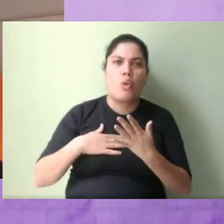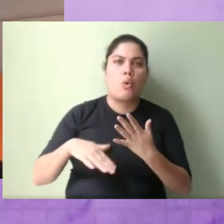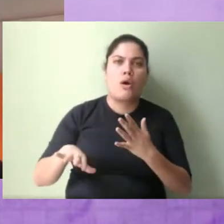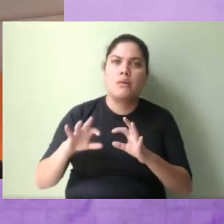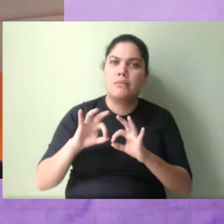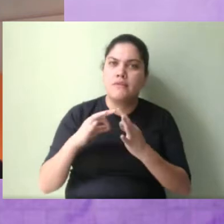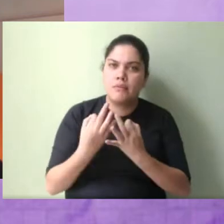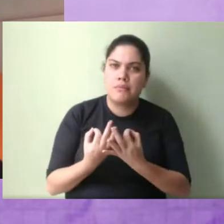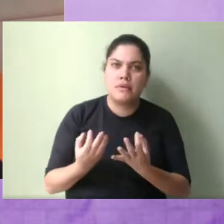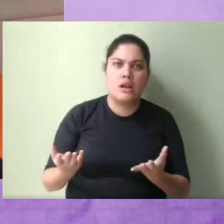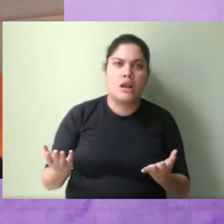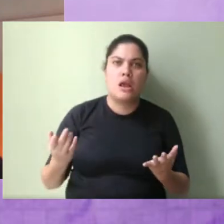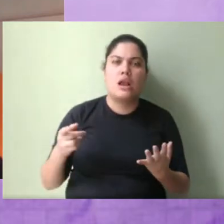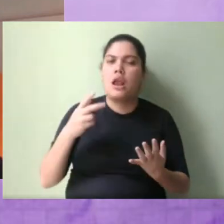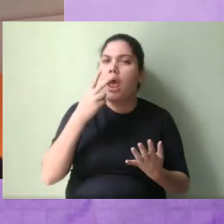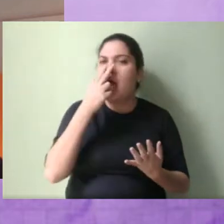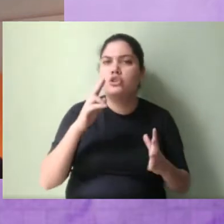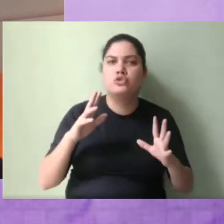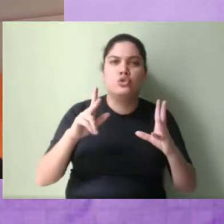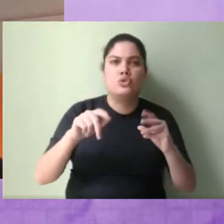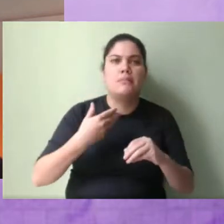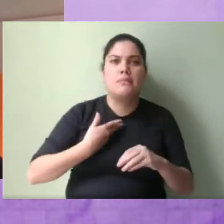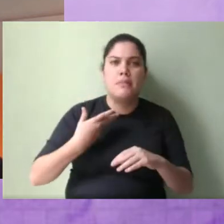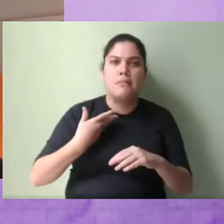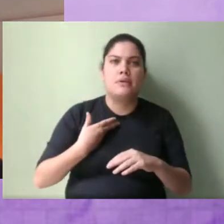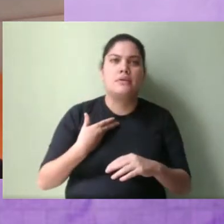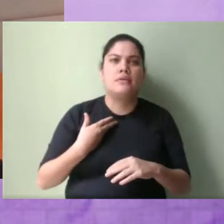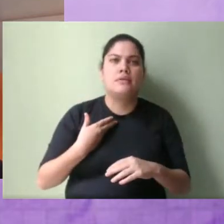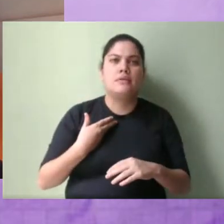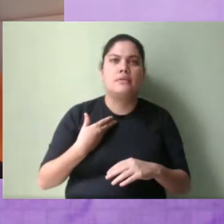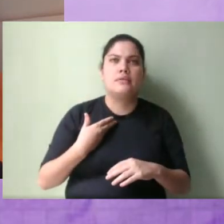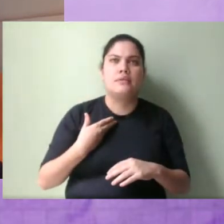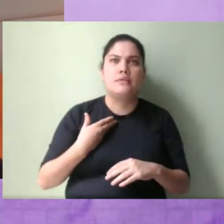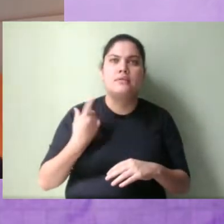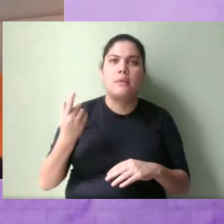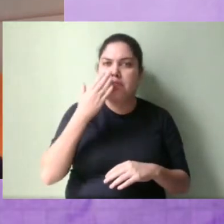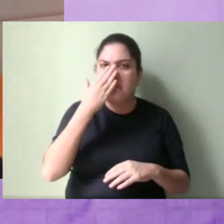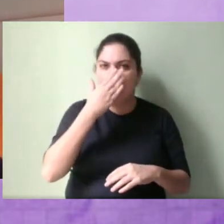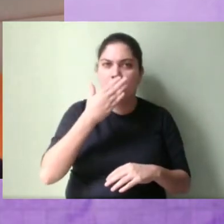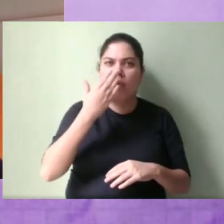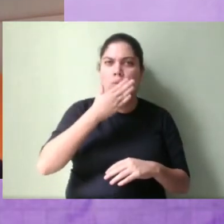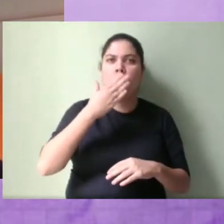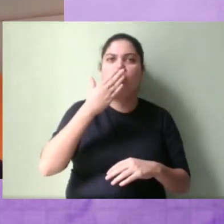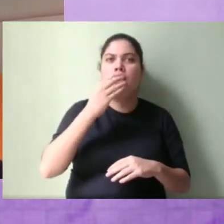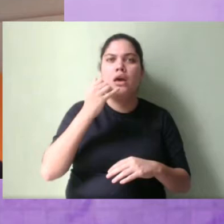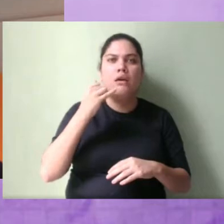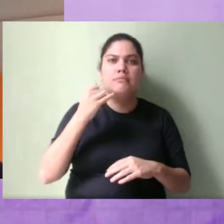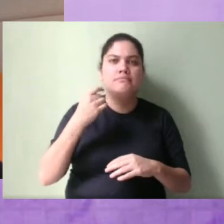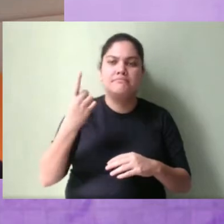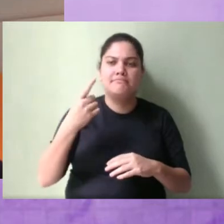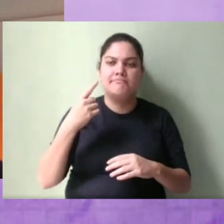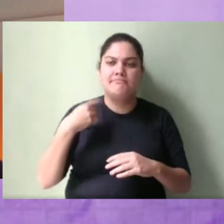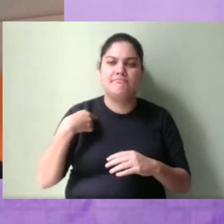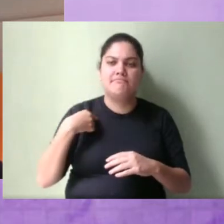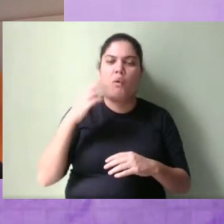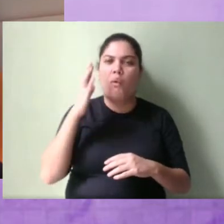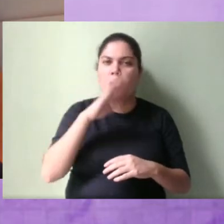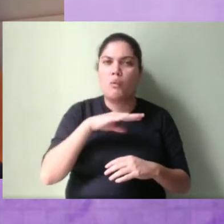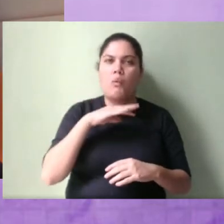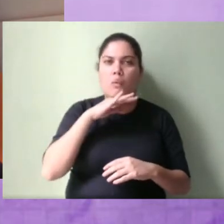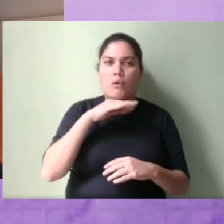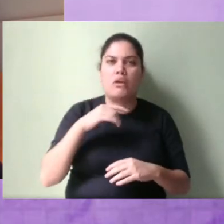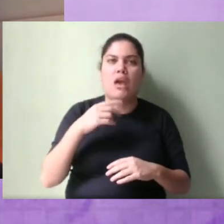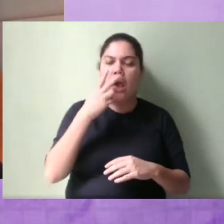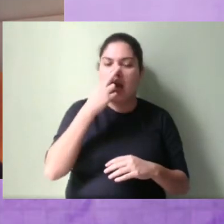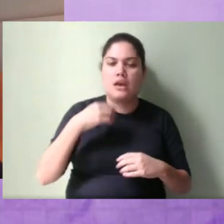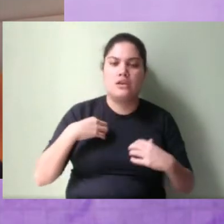dois é tão bom, mas daí quando a gente sai tem briga, com os meus amigos não sei o quê, ele não gosta da minha família, ele acha que todas as minhas